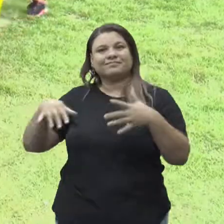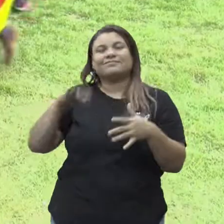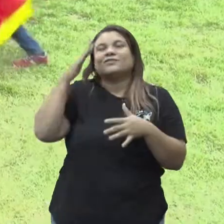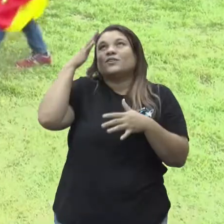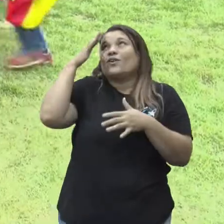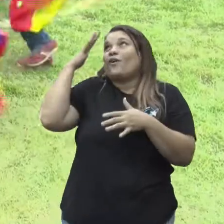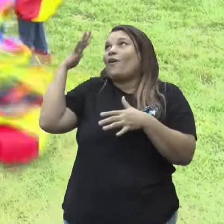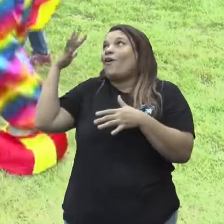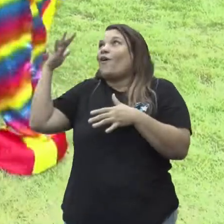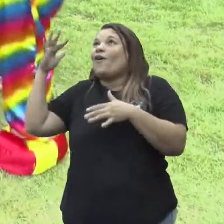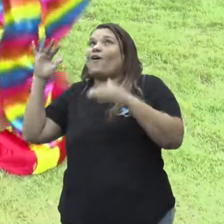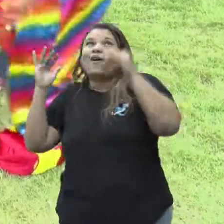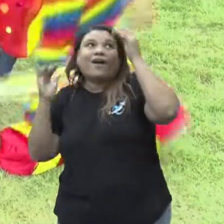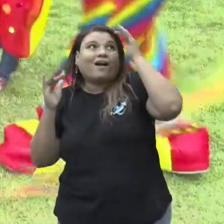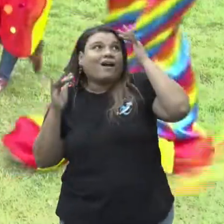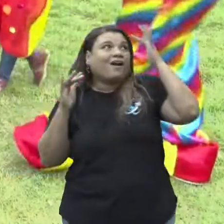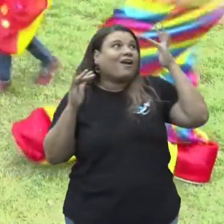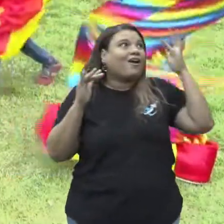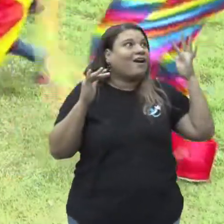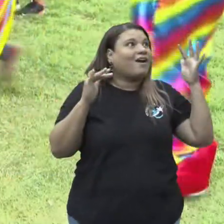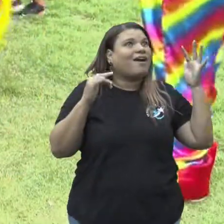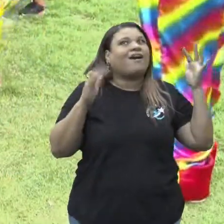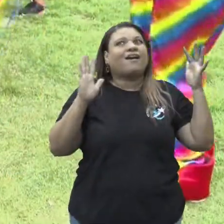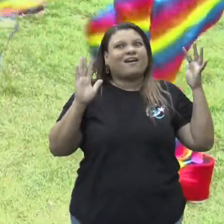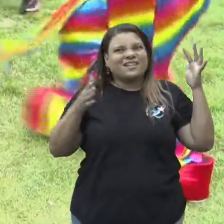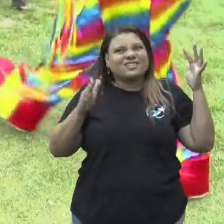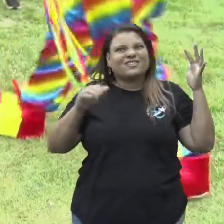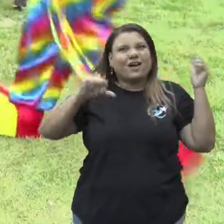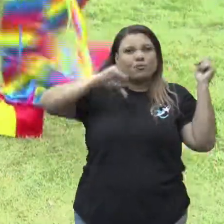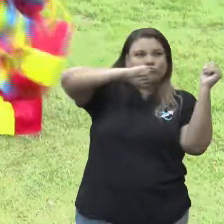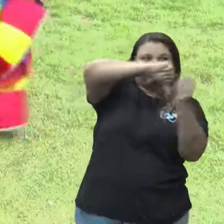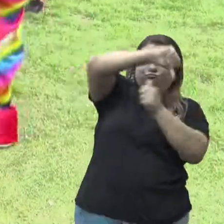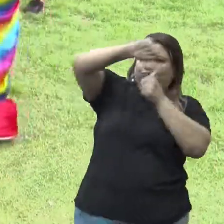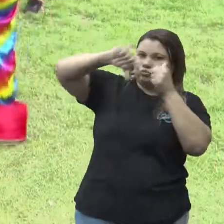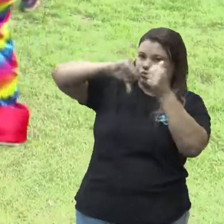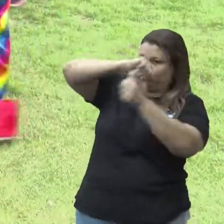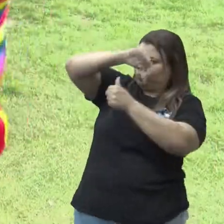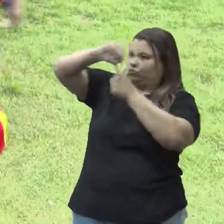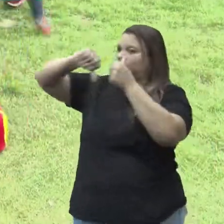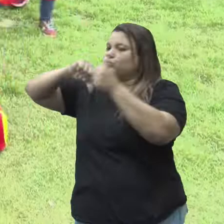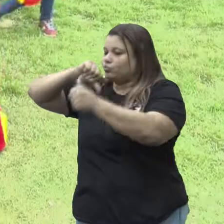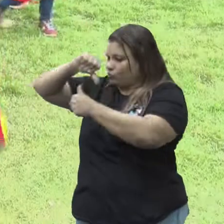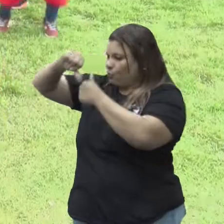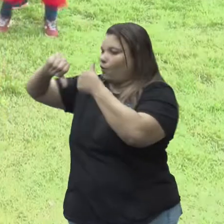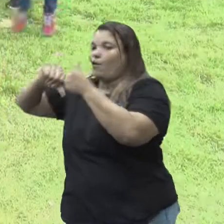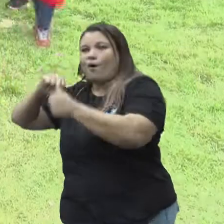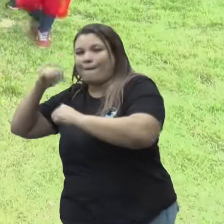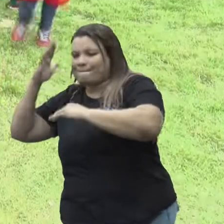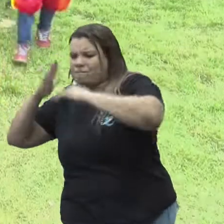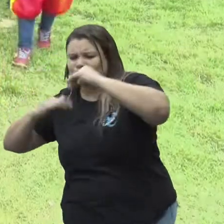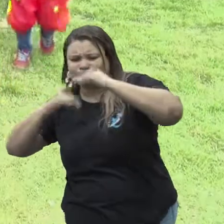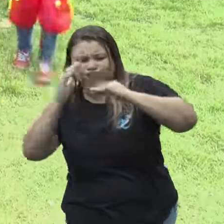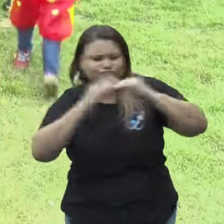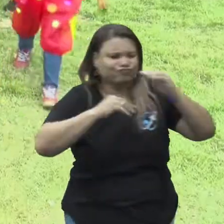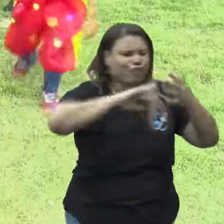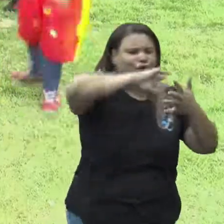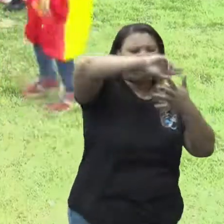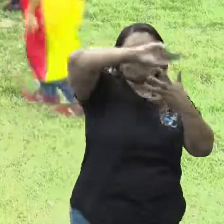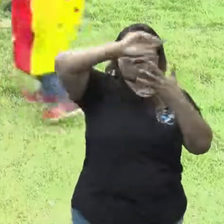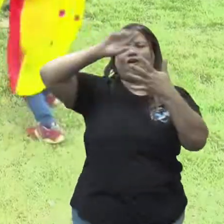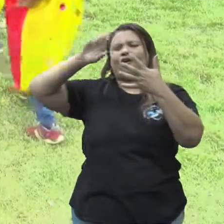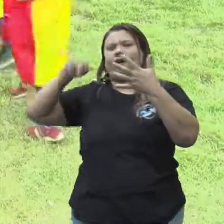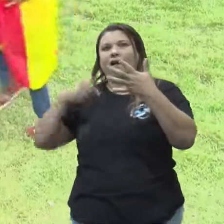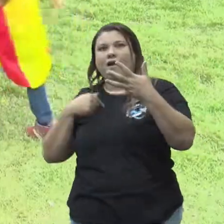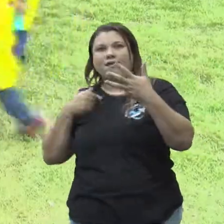Sonhava ser equilibrista, mágico malabarista. Eu queria ser